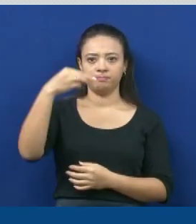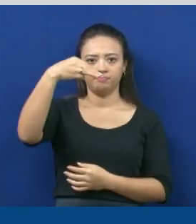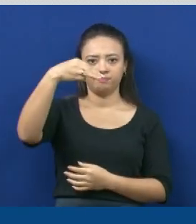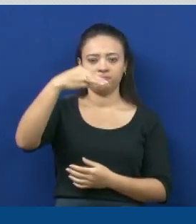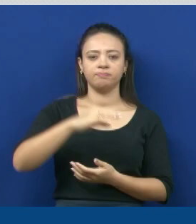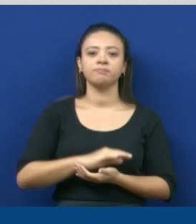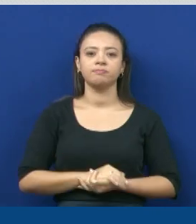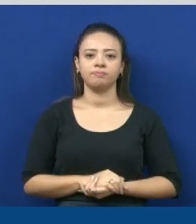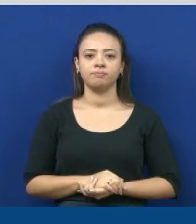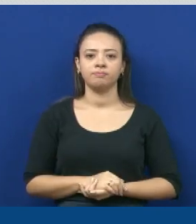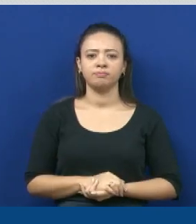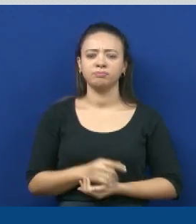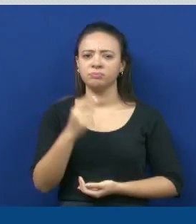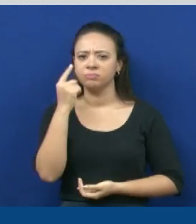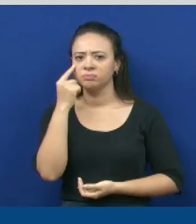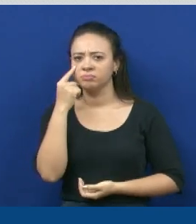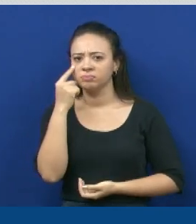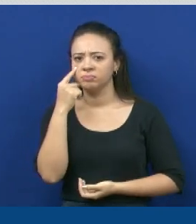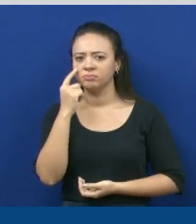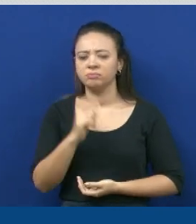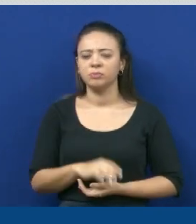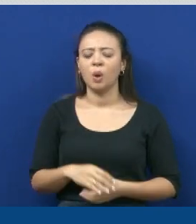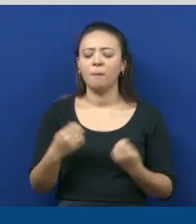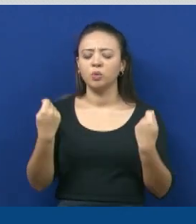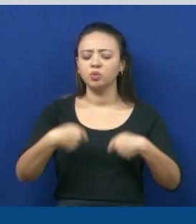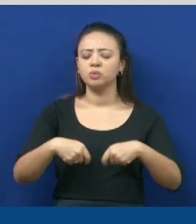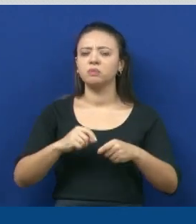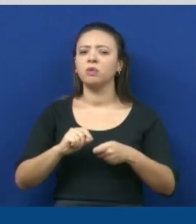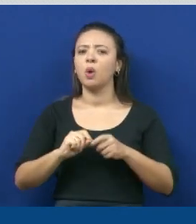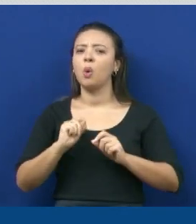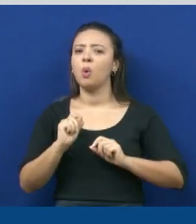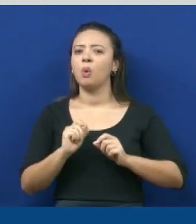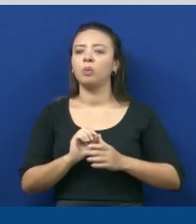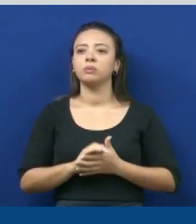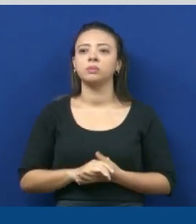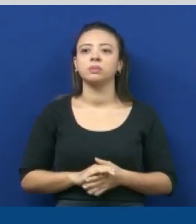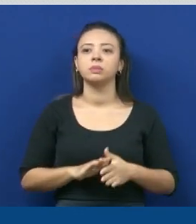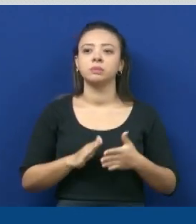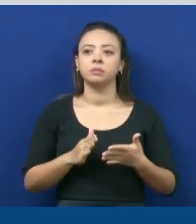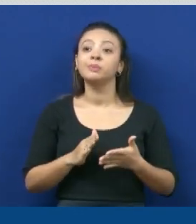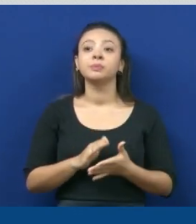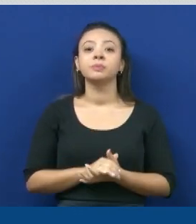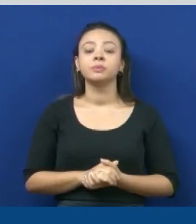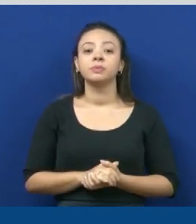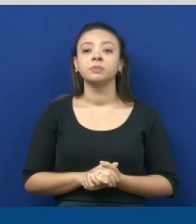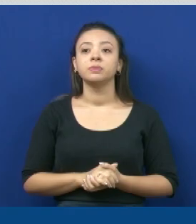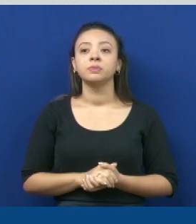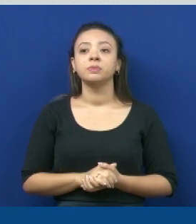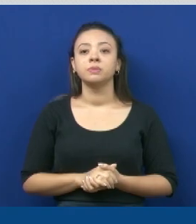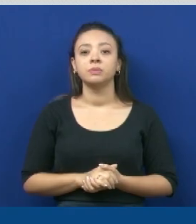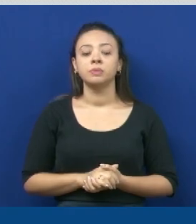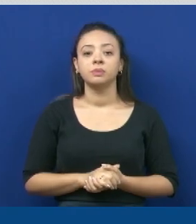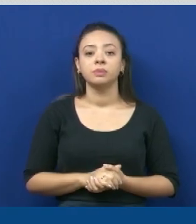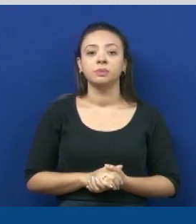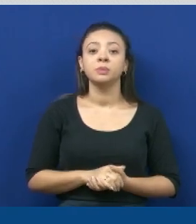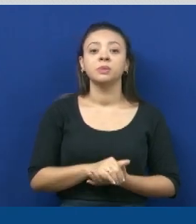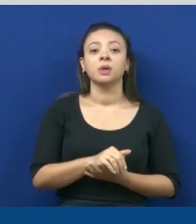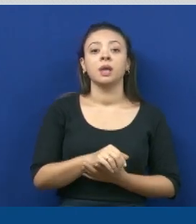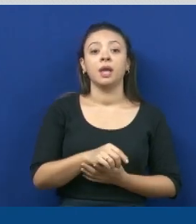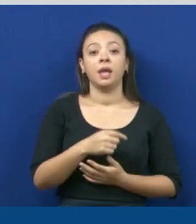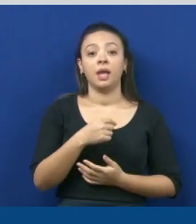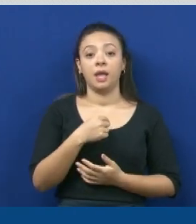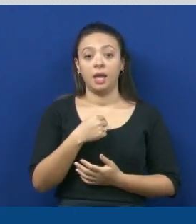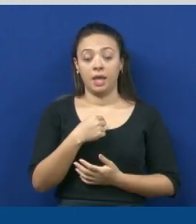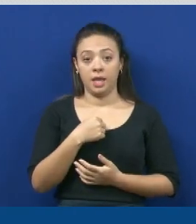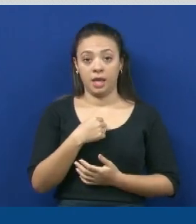M. Então, o que, que eu posso fazer? Eu vou pegar esse A e elevar o M, que está lá fora do parênteses, que é o